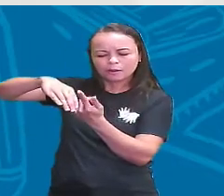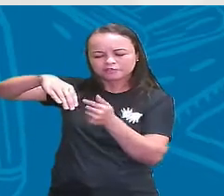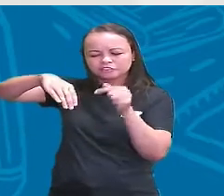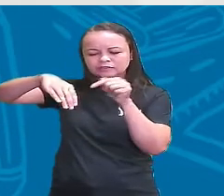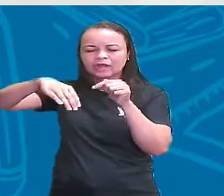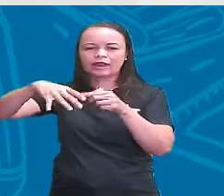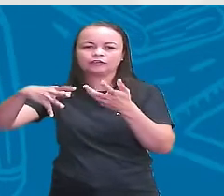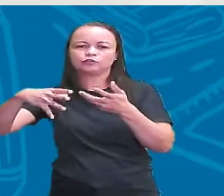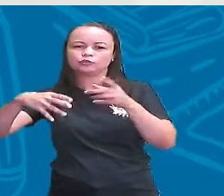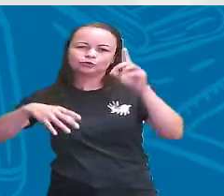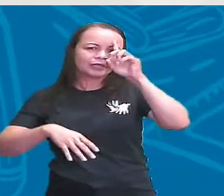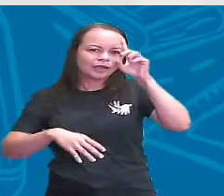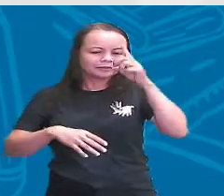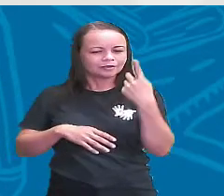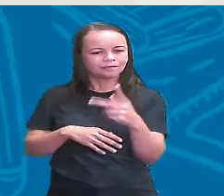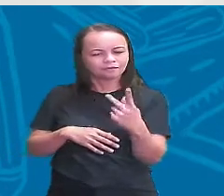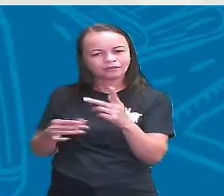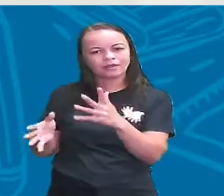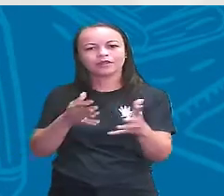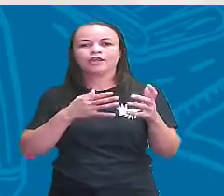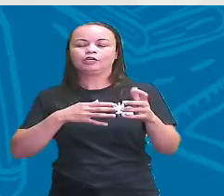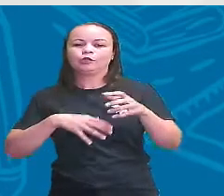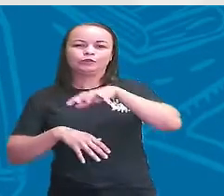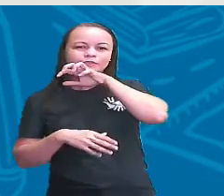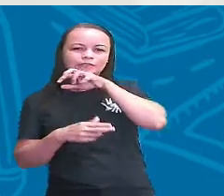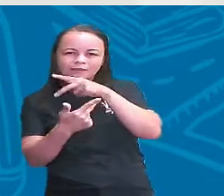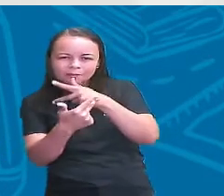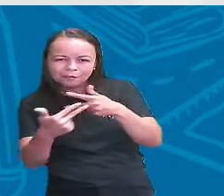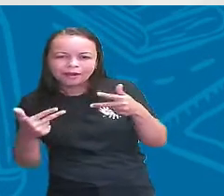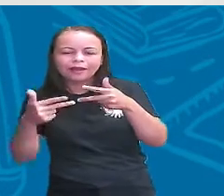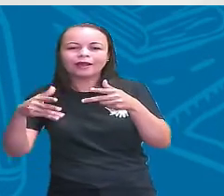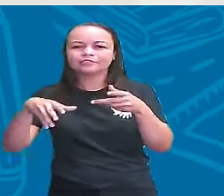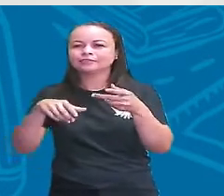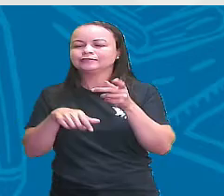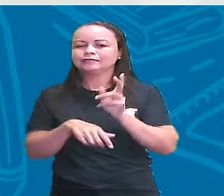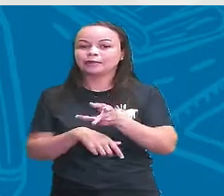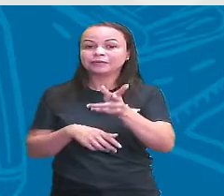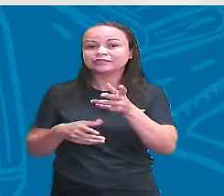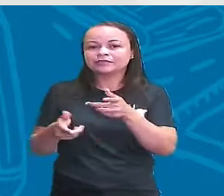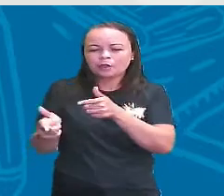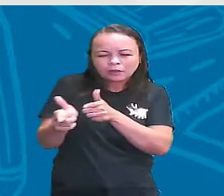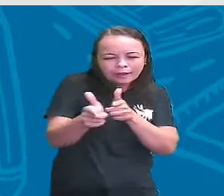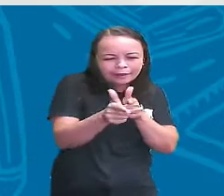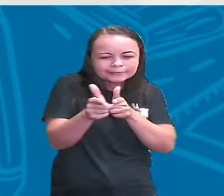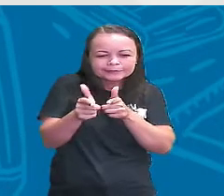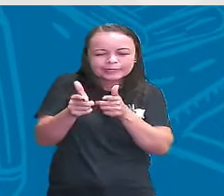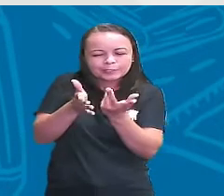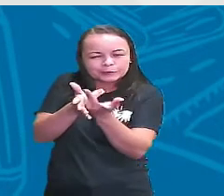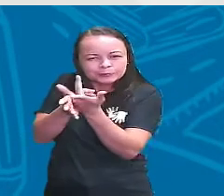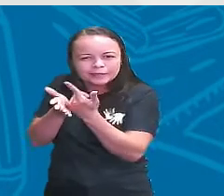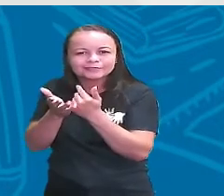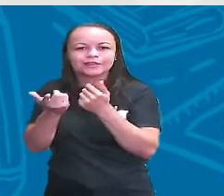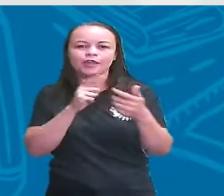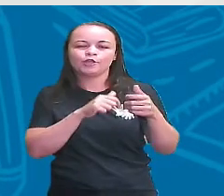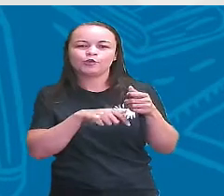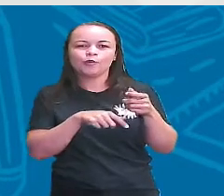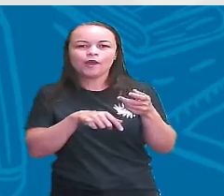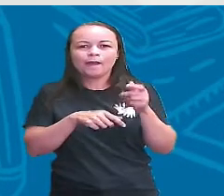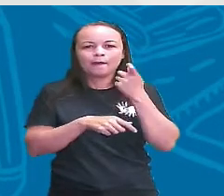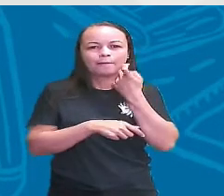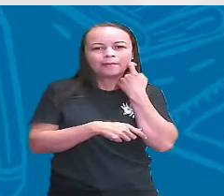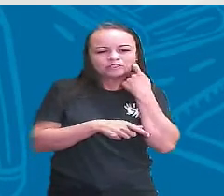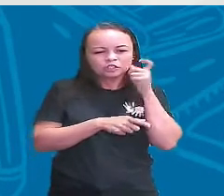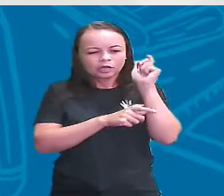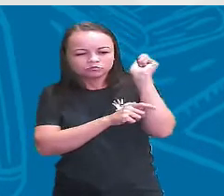com eles. Aí sempre tinha eles ou pescando, ou caçando, ou cozinhando. Então, quando se